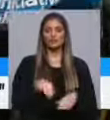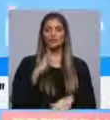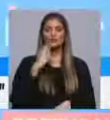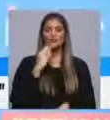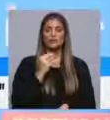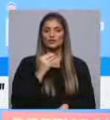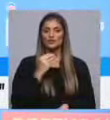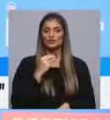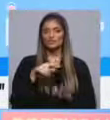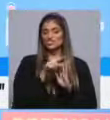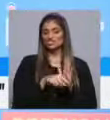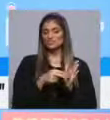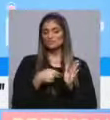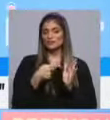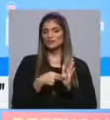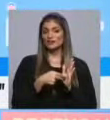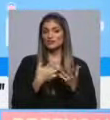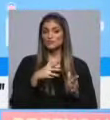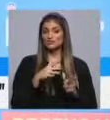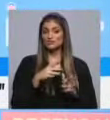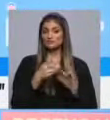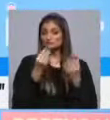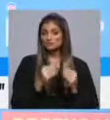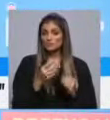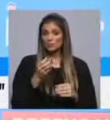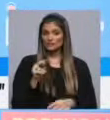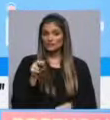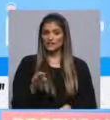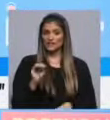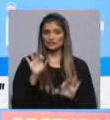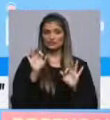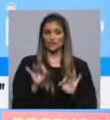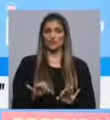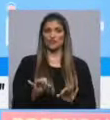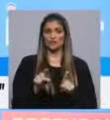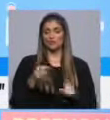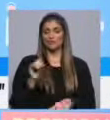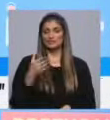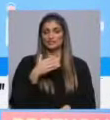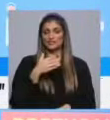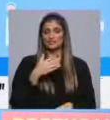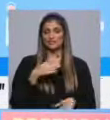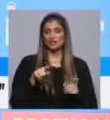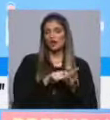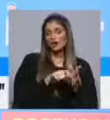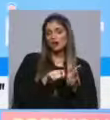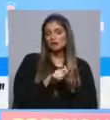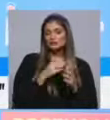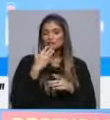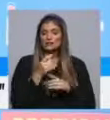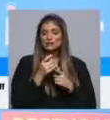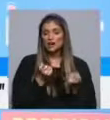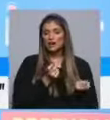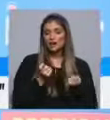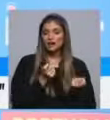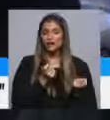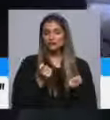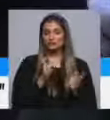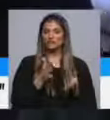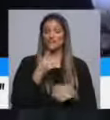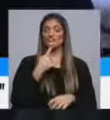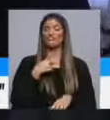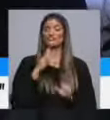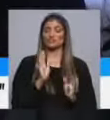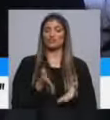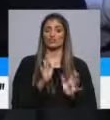que são as listas de espera. Mas é reformando o SNS como deve ser. Não é como ao PSD fazer vestinhas e a tentar esticar um sigilo que já está cheio de vícios.